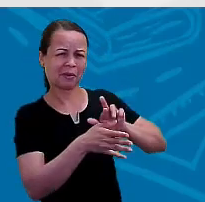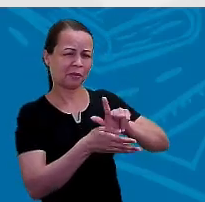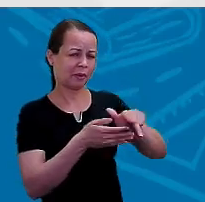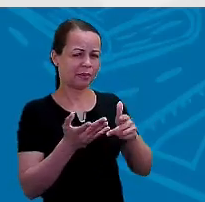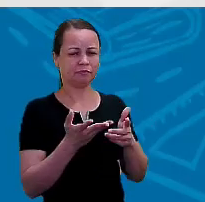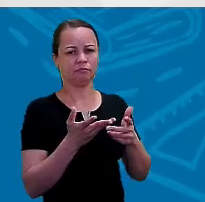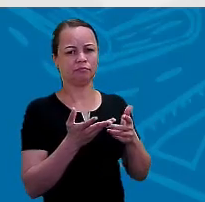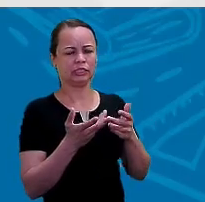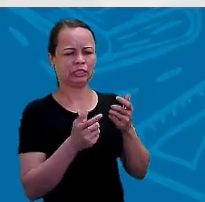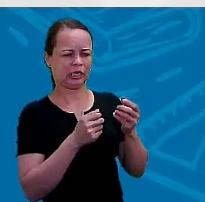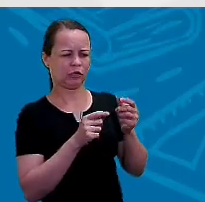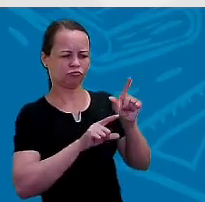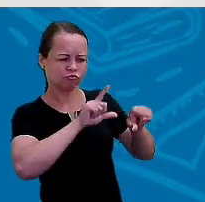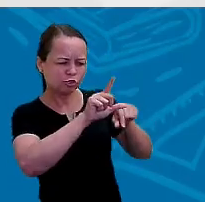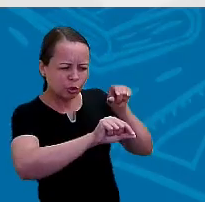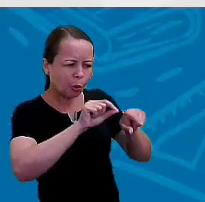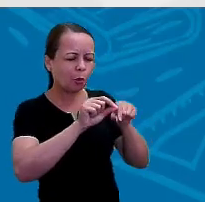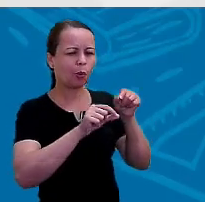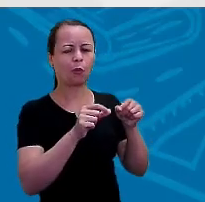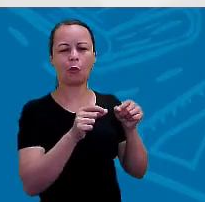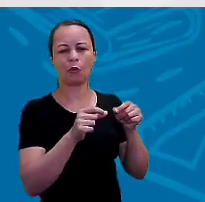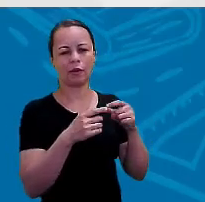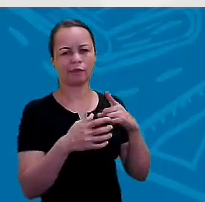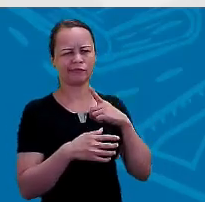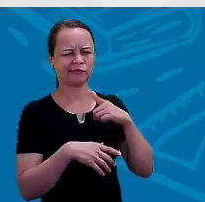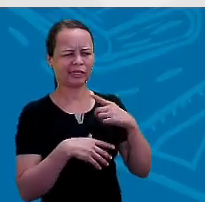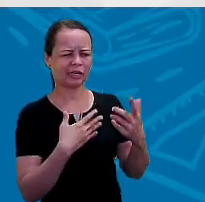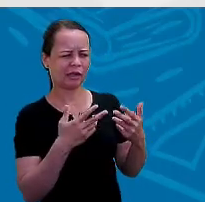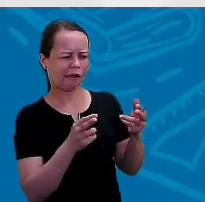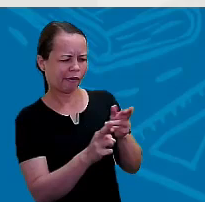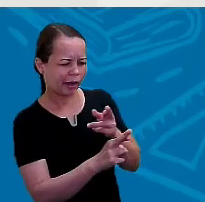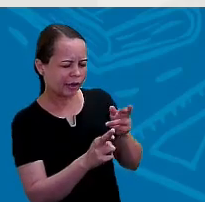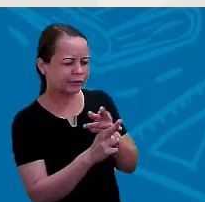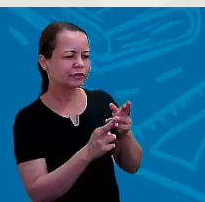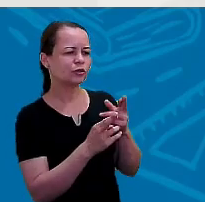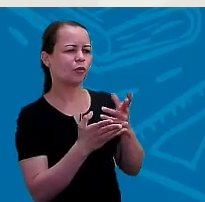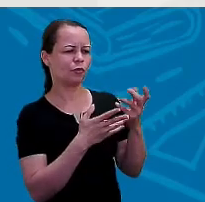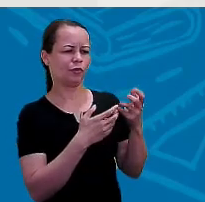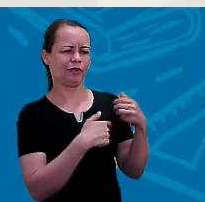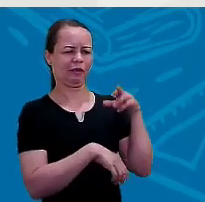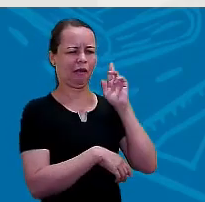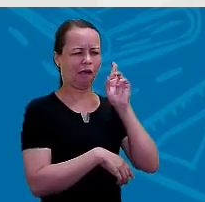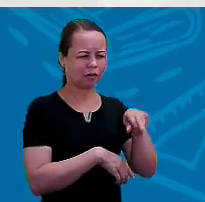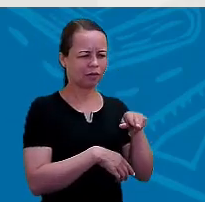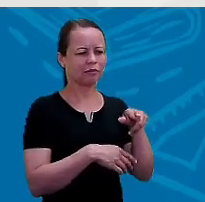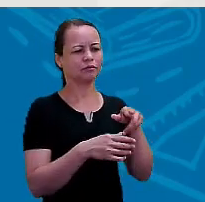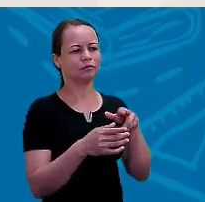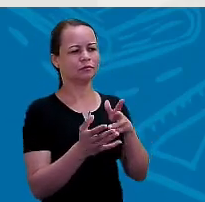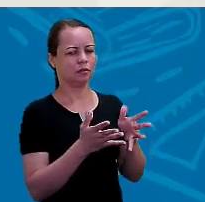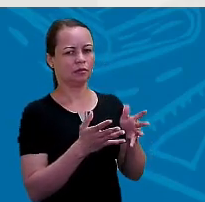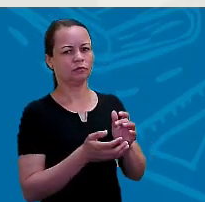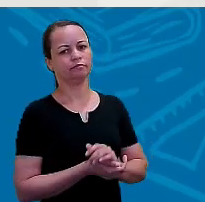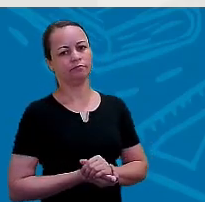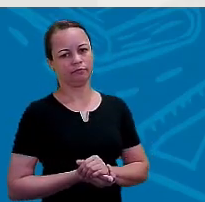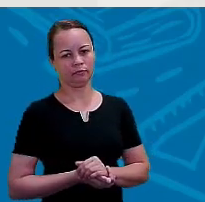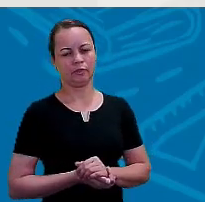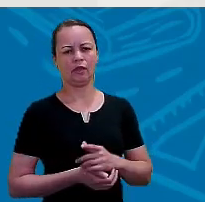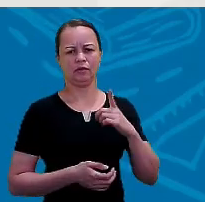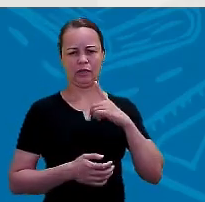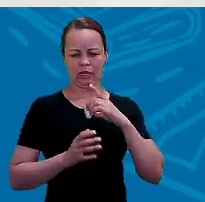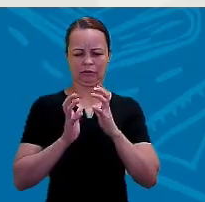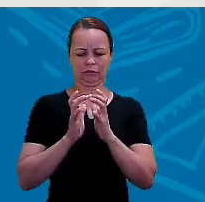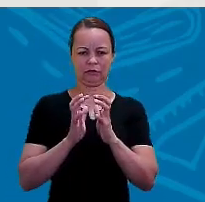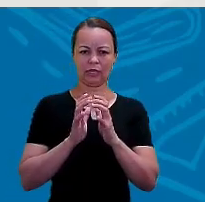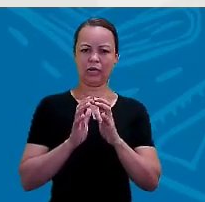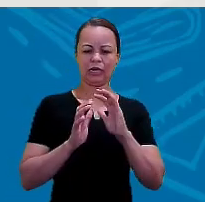freio de escolhas, tem a ver com as nossas relações cognitivas, racionais, balizadas. E tem aquela área do nosso cérebro que estaria